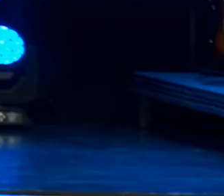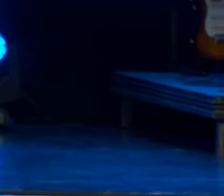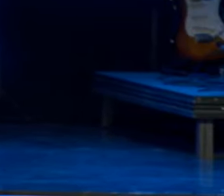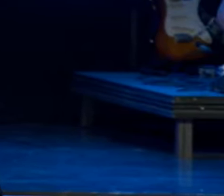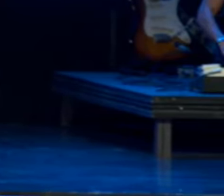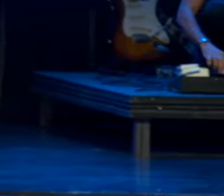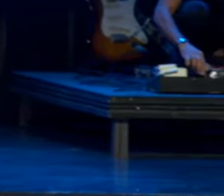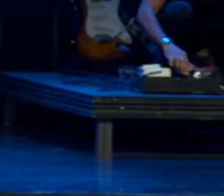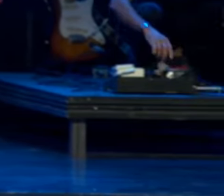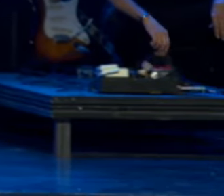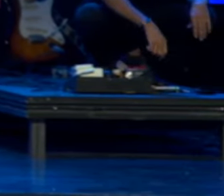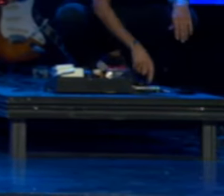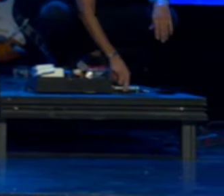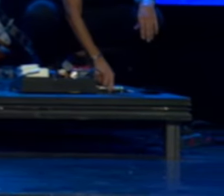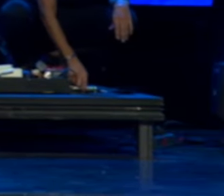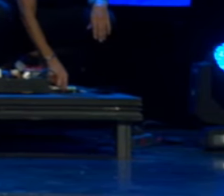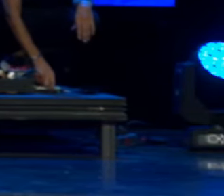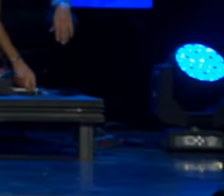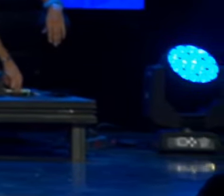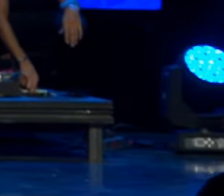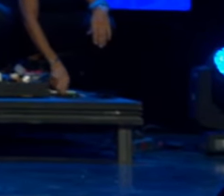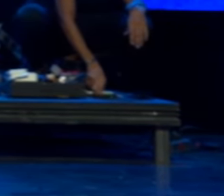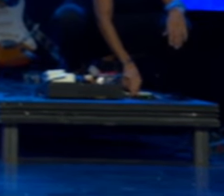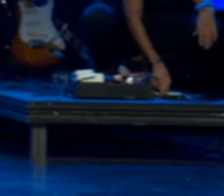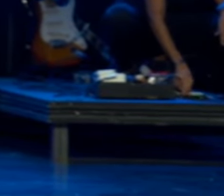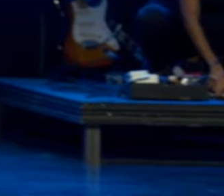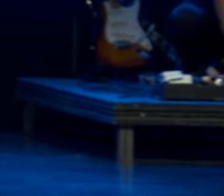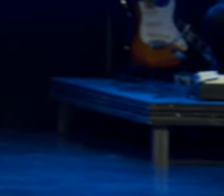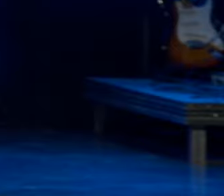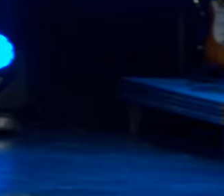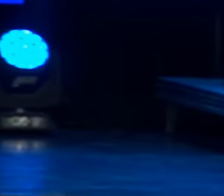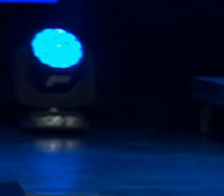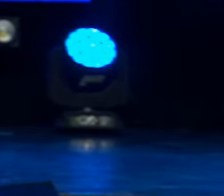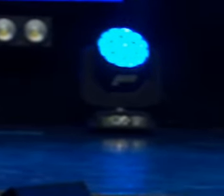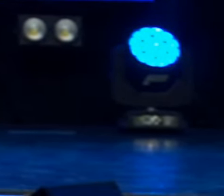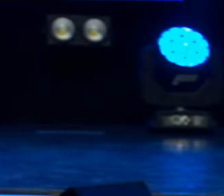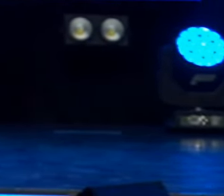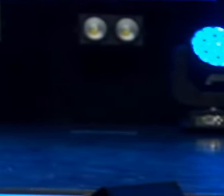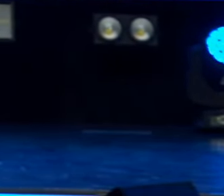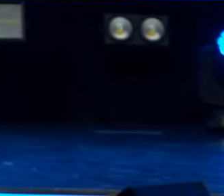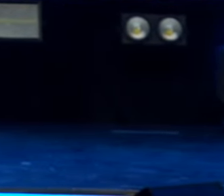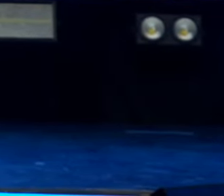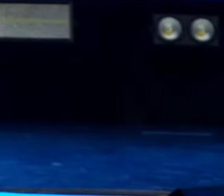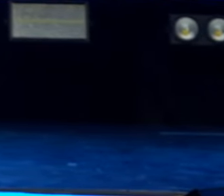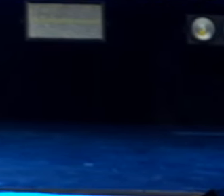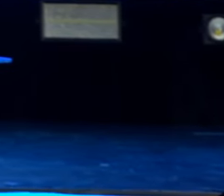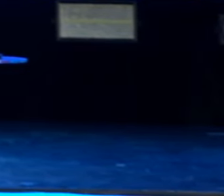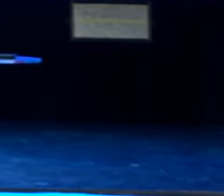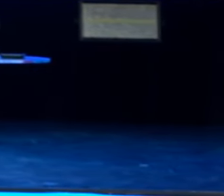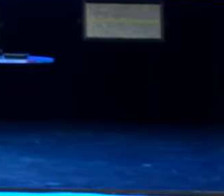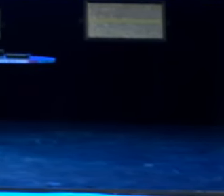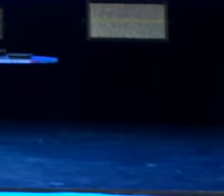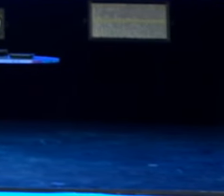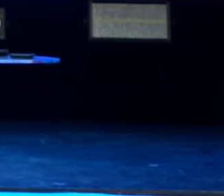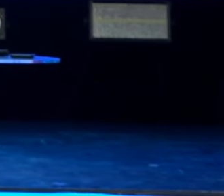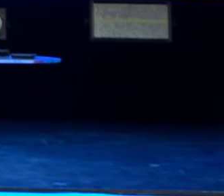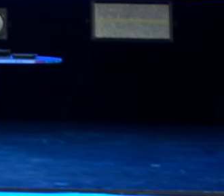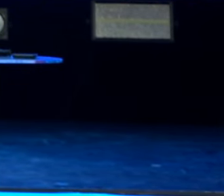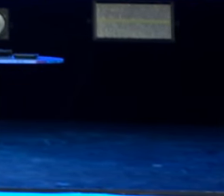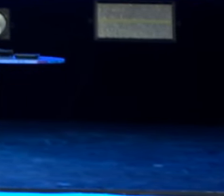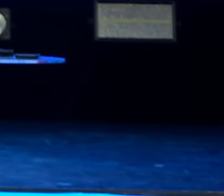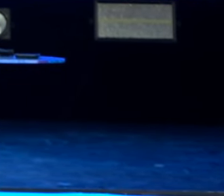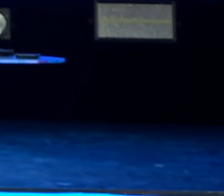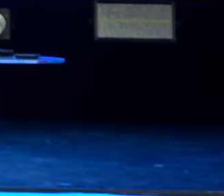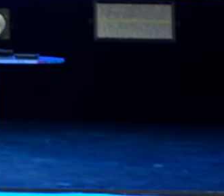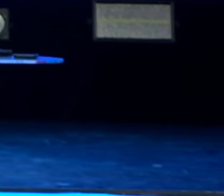Tô falando com ninguém, tá aqui, ó. Né? Na Barra não tem isso não, cara, só em Petrópolis tem